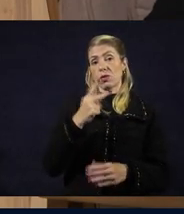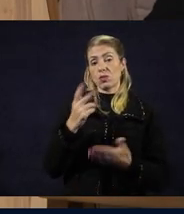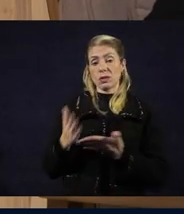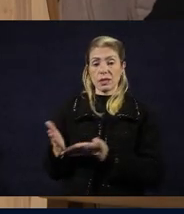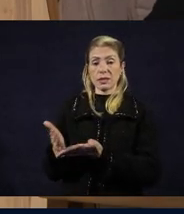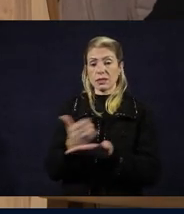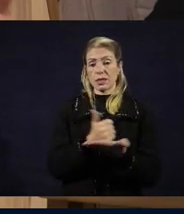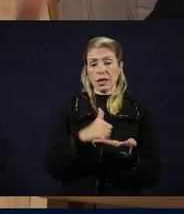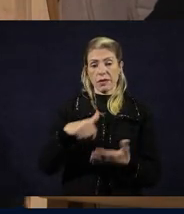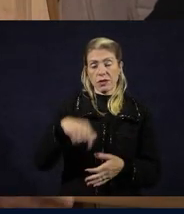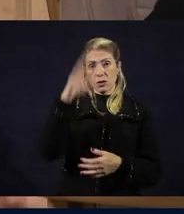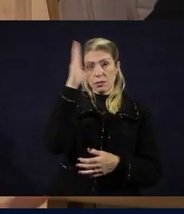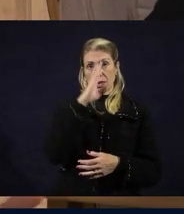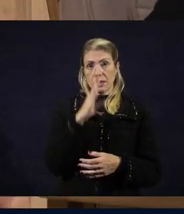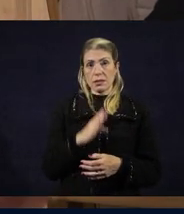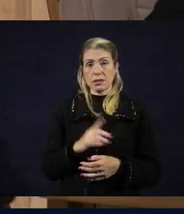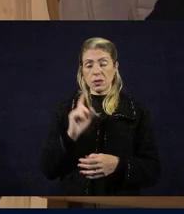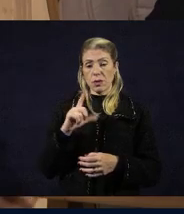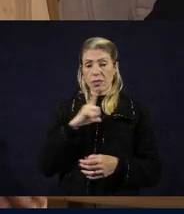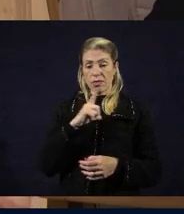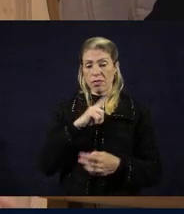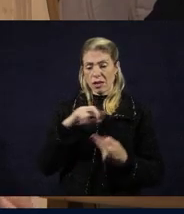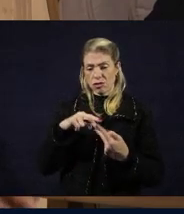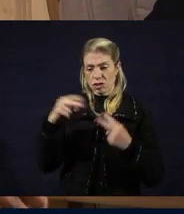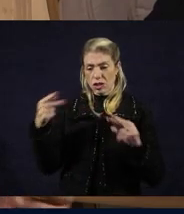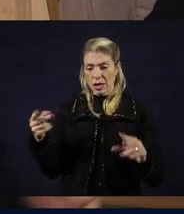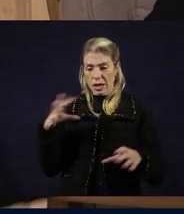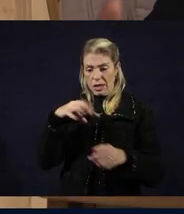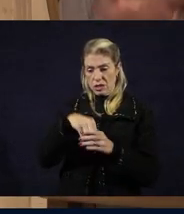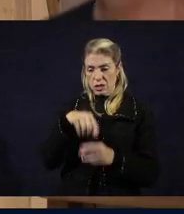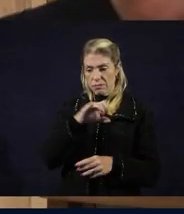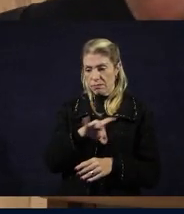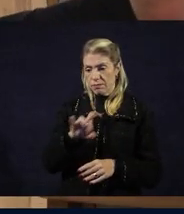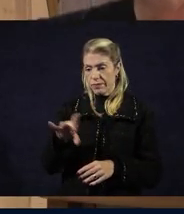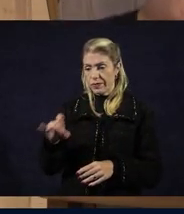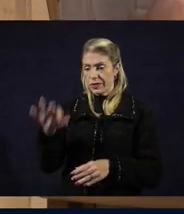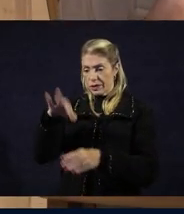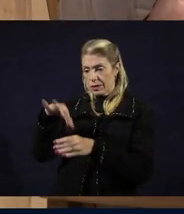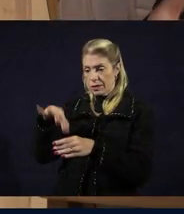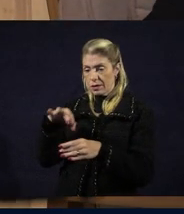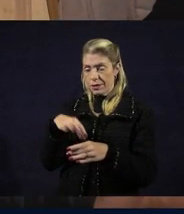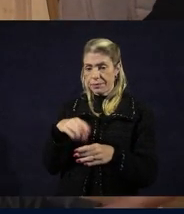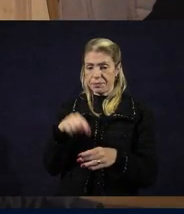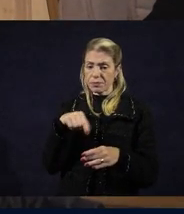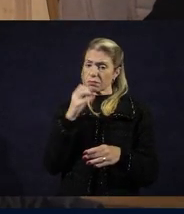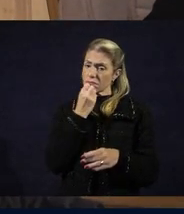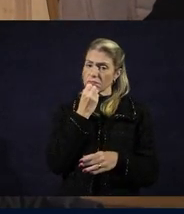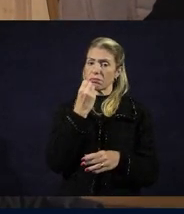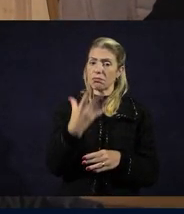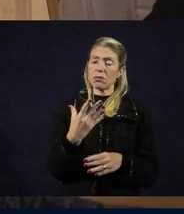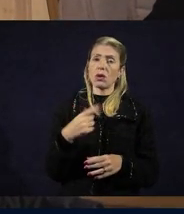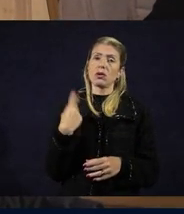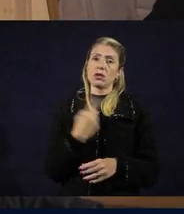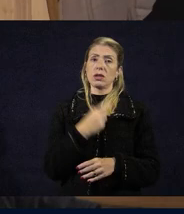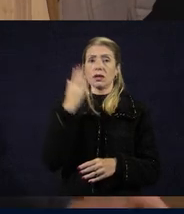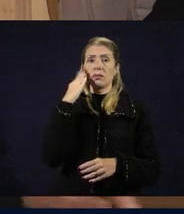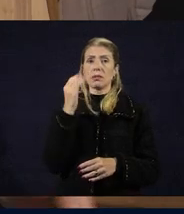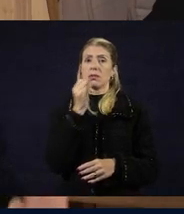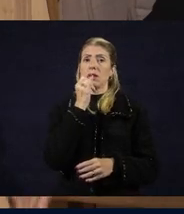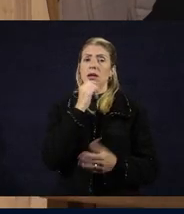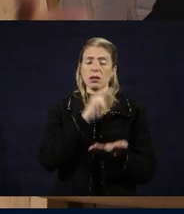eles pela genética tá rodando nosso favor ou seja se nós fossemos analisar uma variedade de